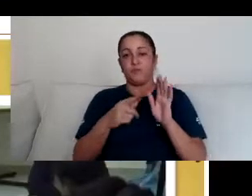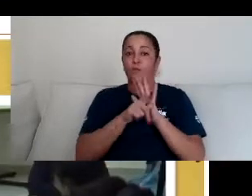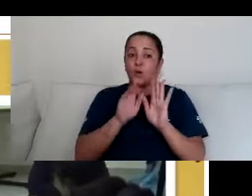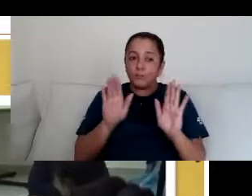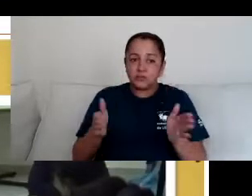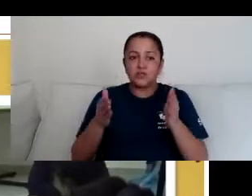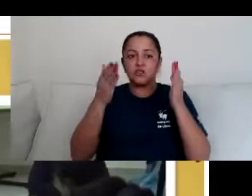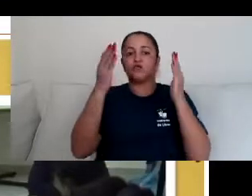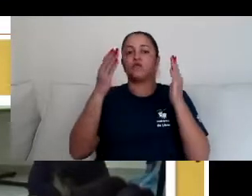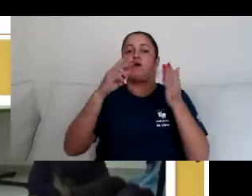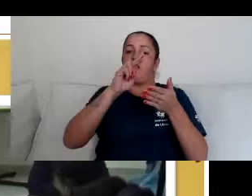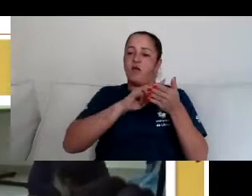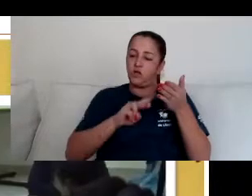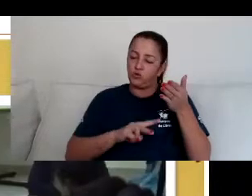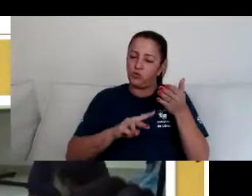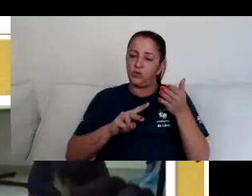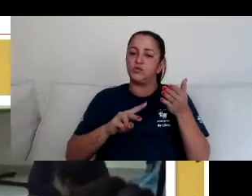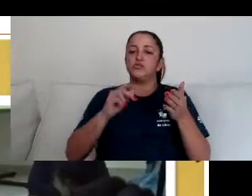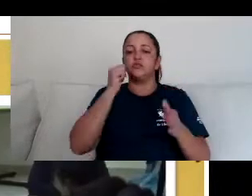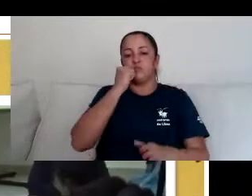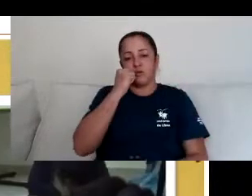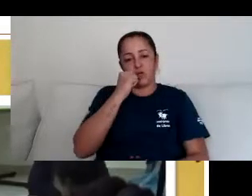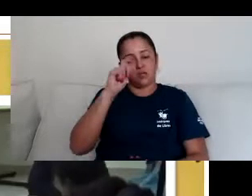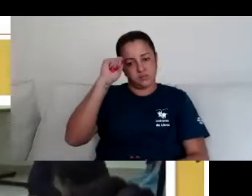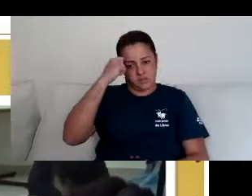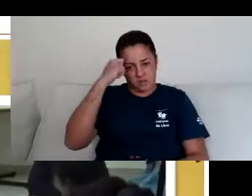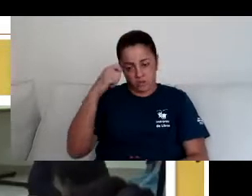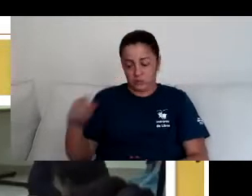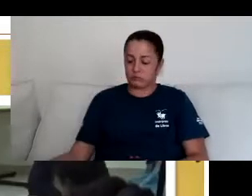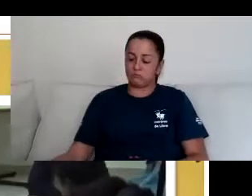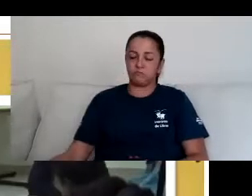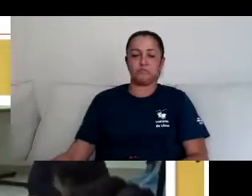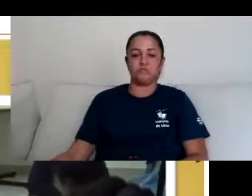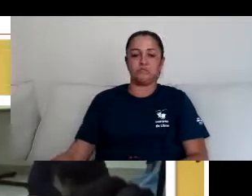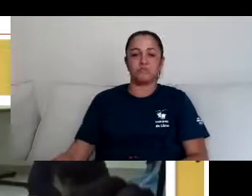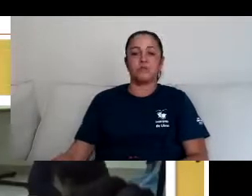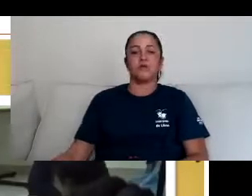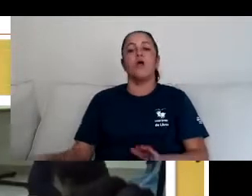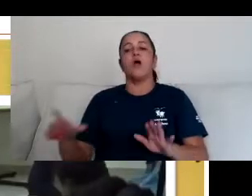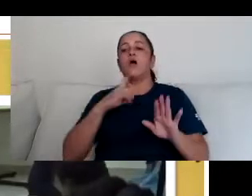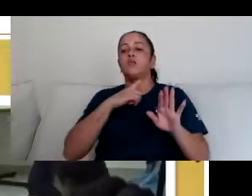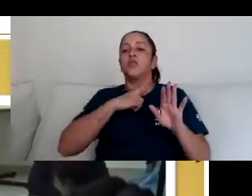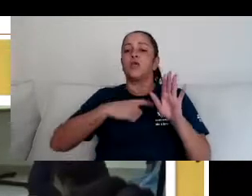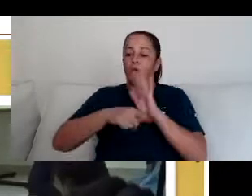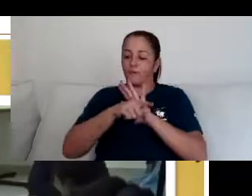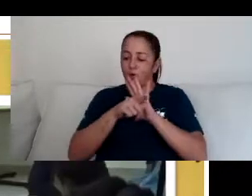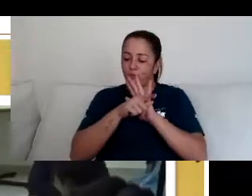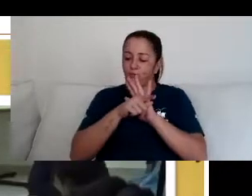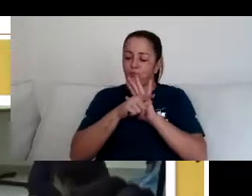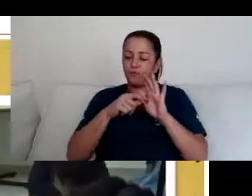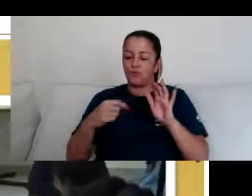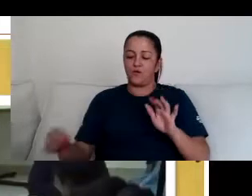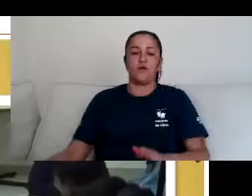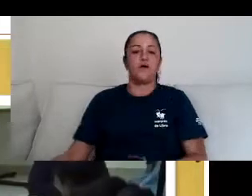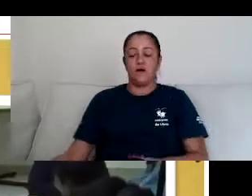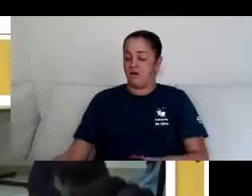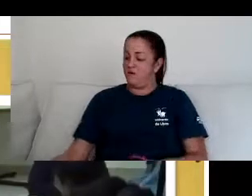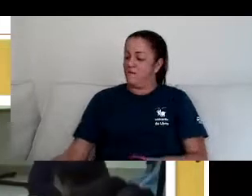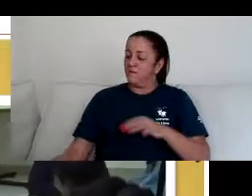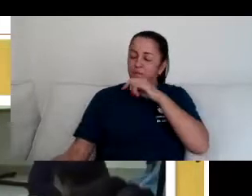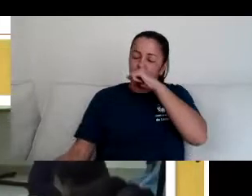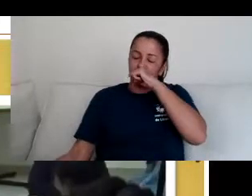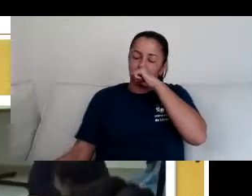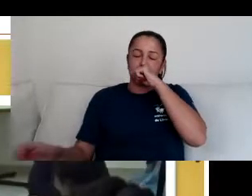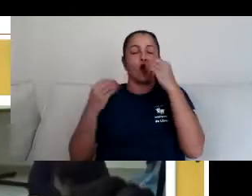obras de autoras negras e orientando as pessoas a sinalizarem às bibliotecas o interesse pela leitura dessas obras.